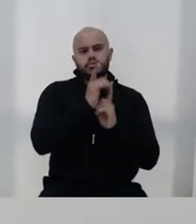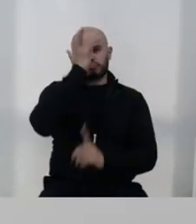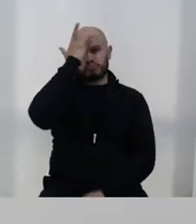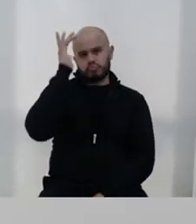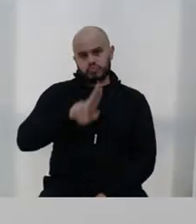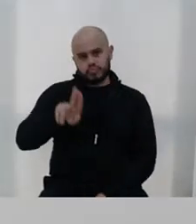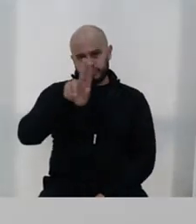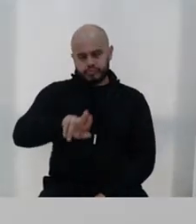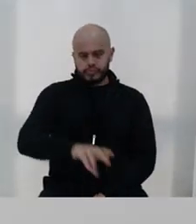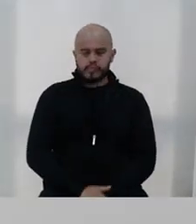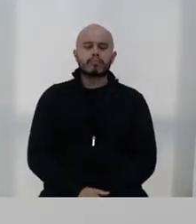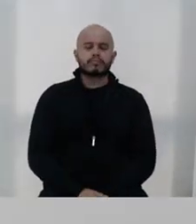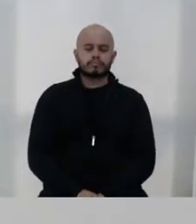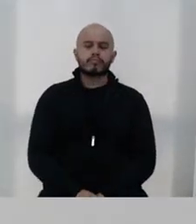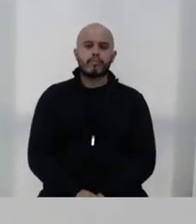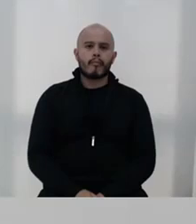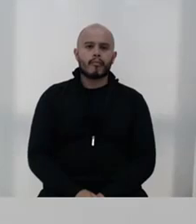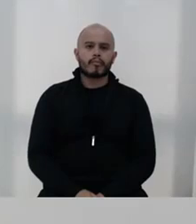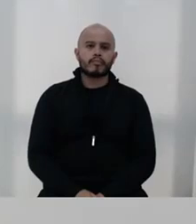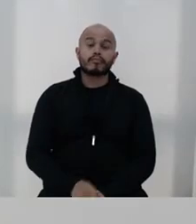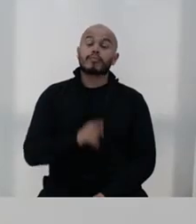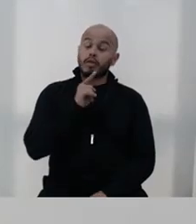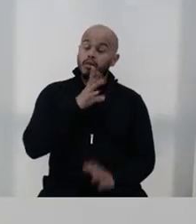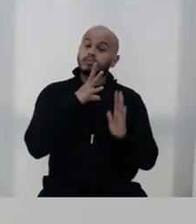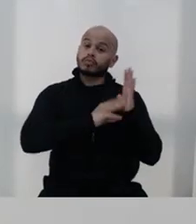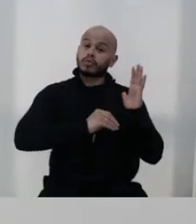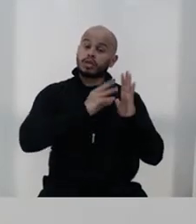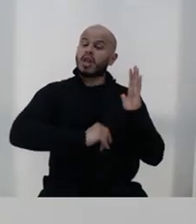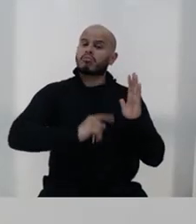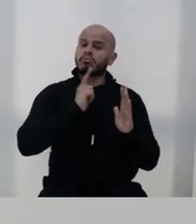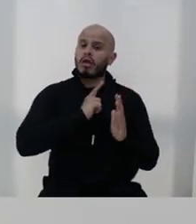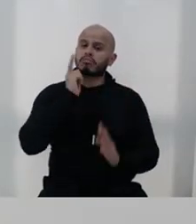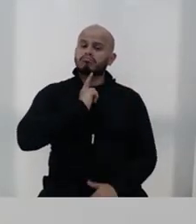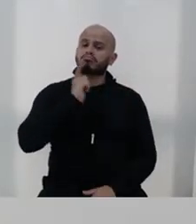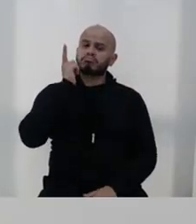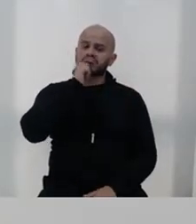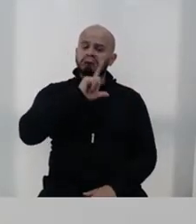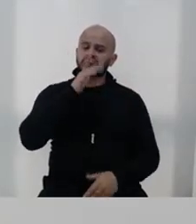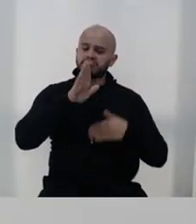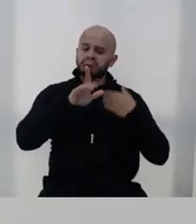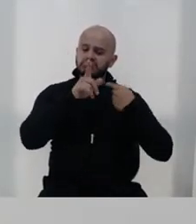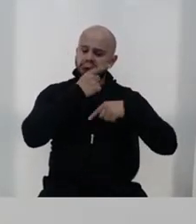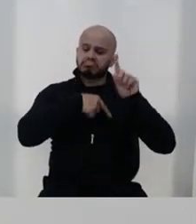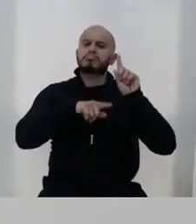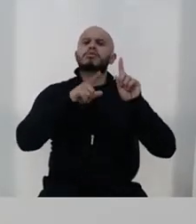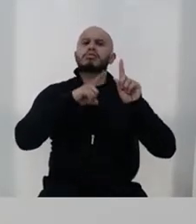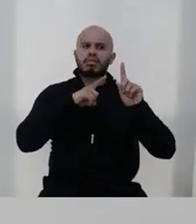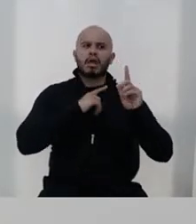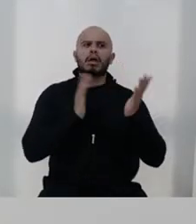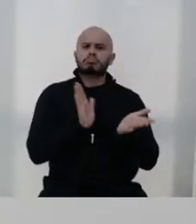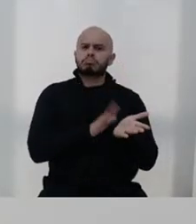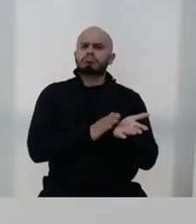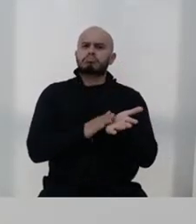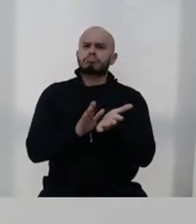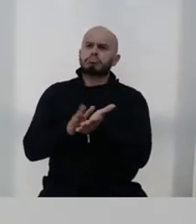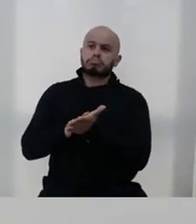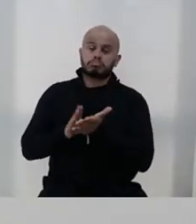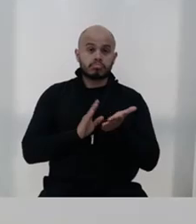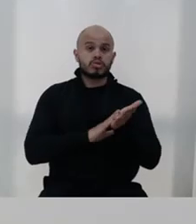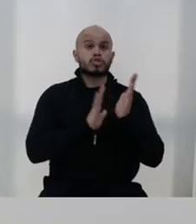esse modelo, que é muito efetivo e bastante conhecido, justamente foi muito elogiado, é muito elogiado no país todo,